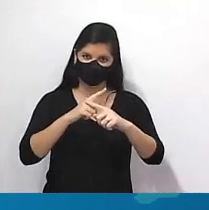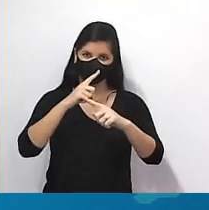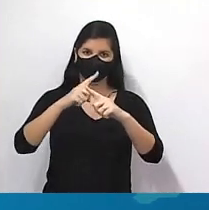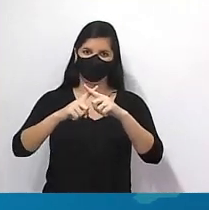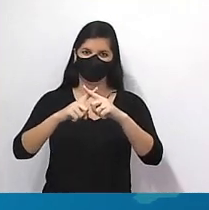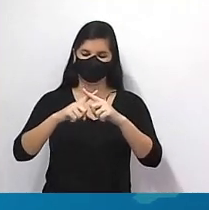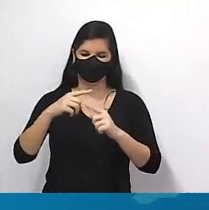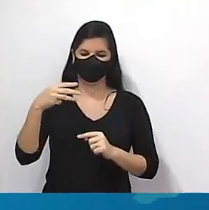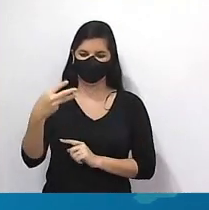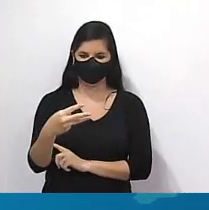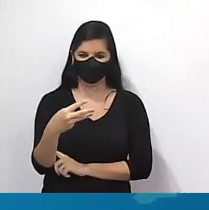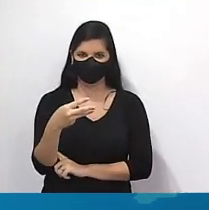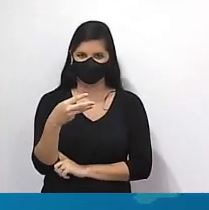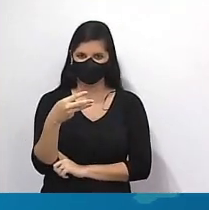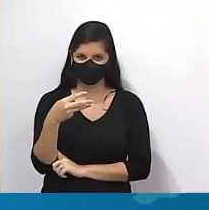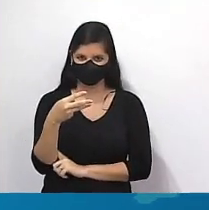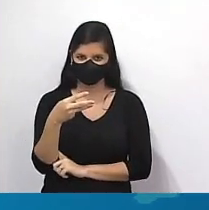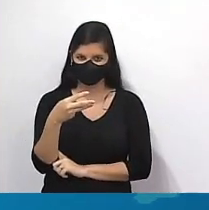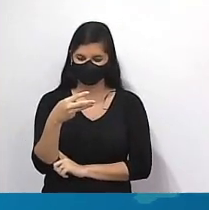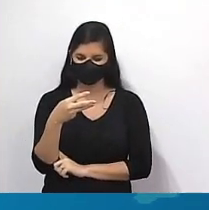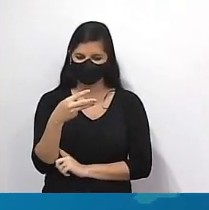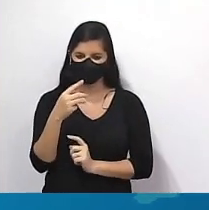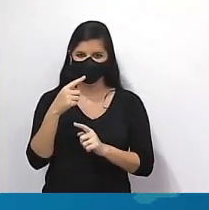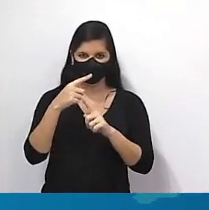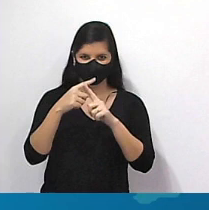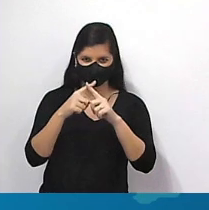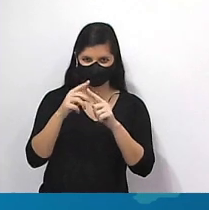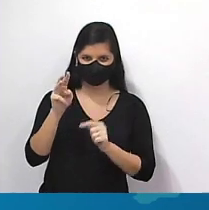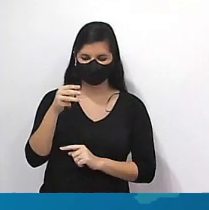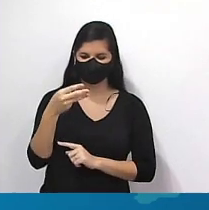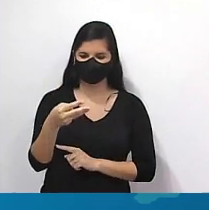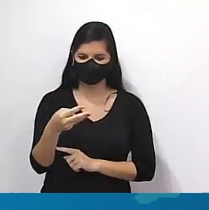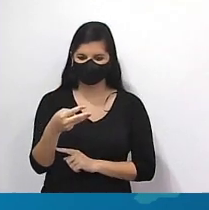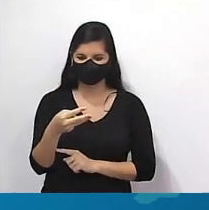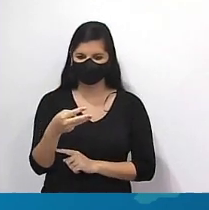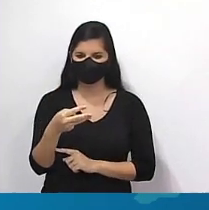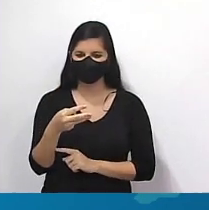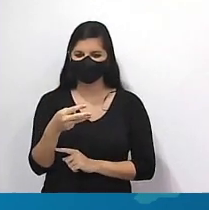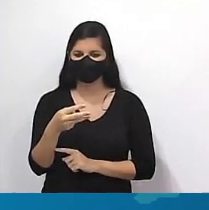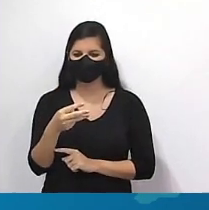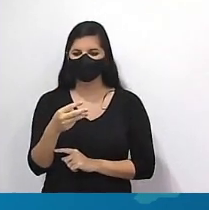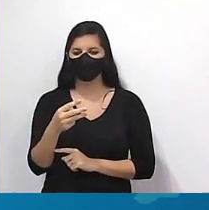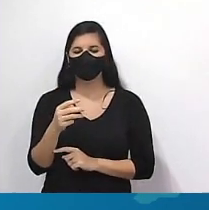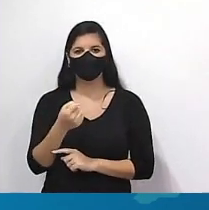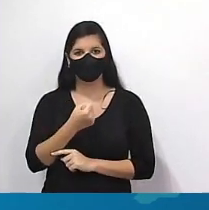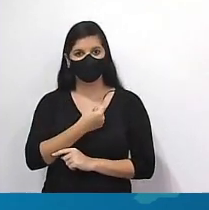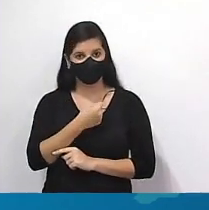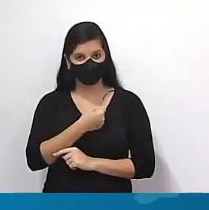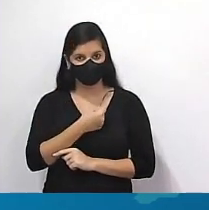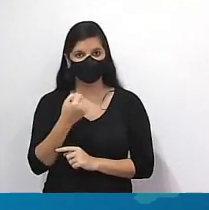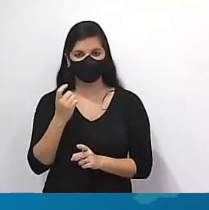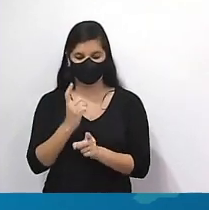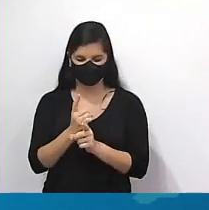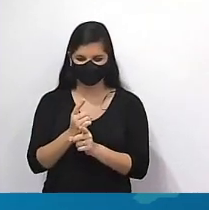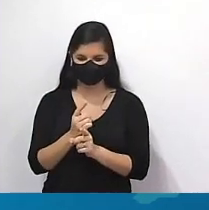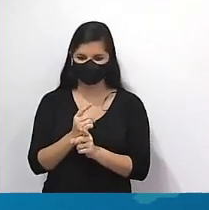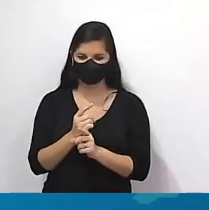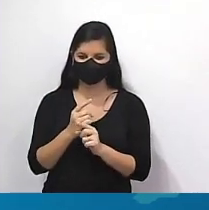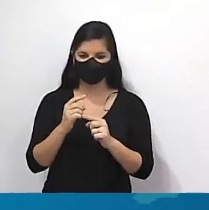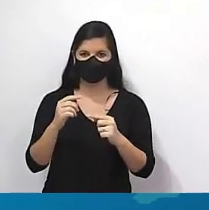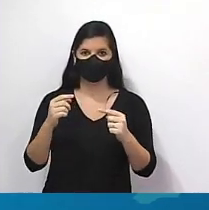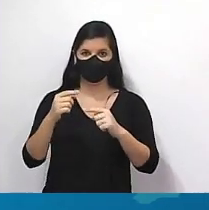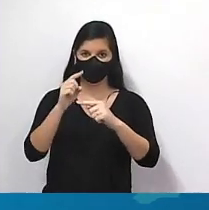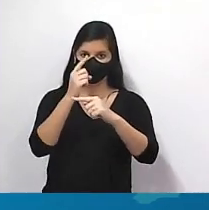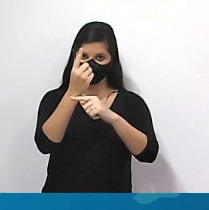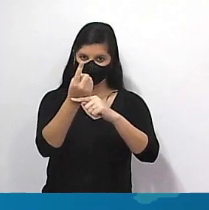multiplicar por 3. Então, multiplicando por 3, eu vou ter um valor dessa nova fração. Aí eu vou pegar a